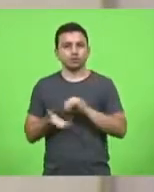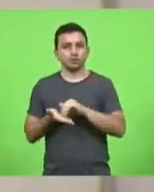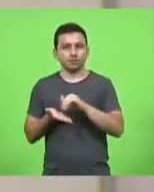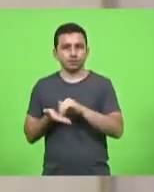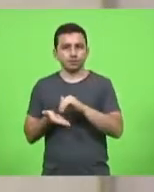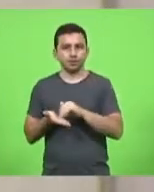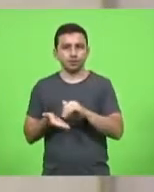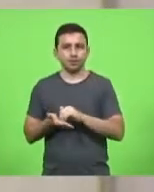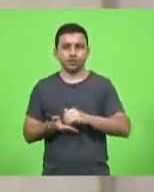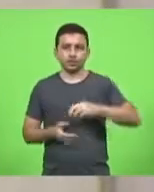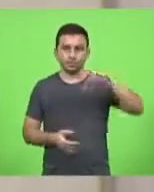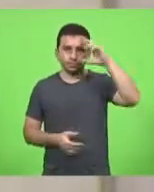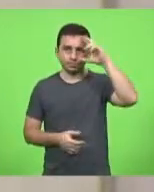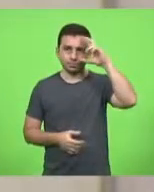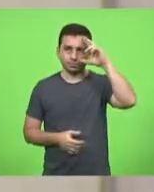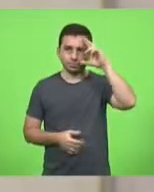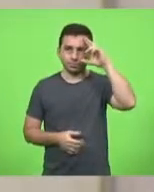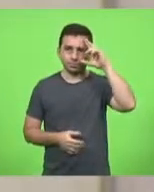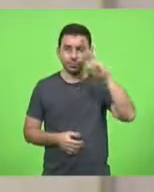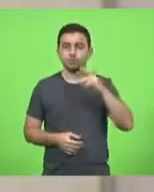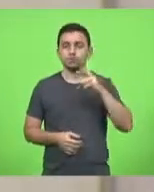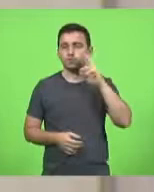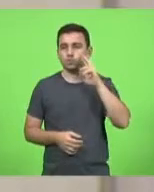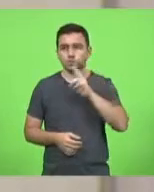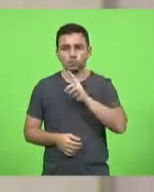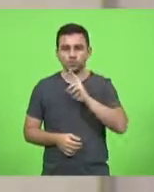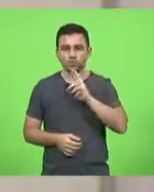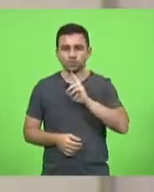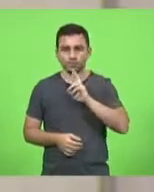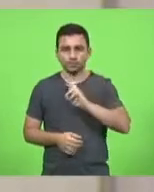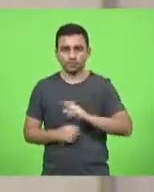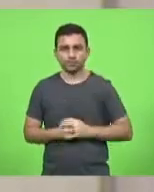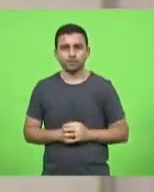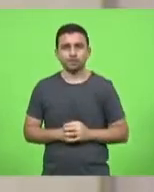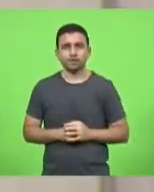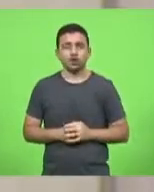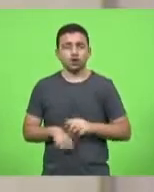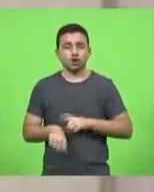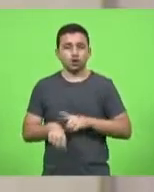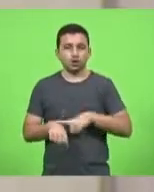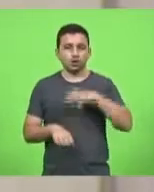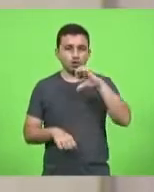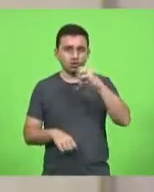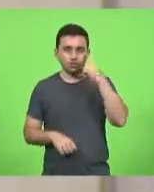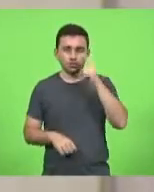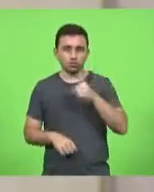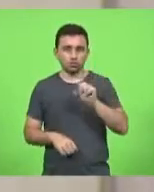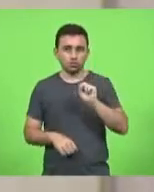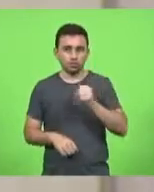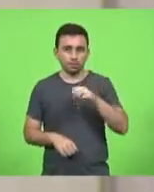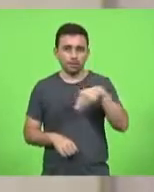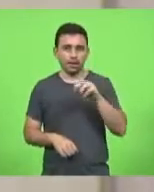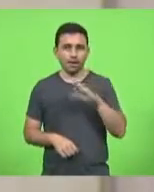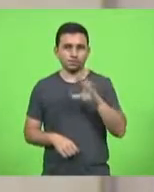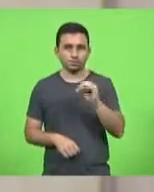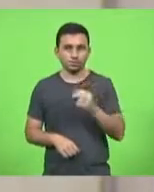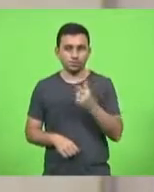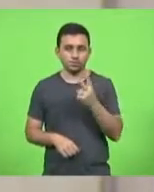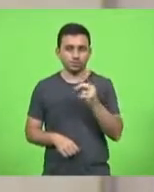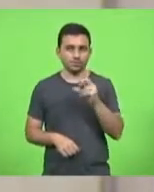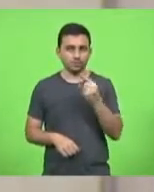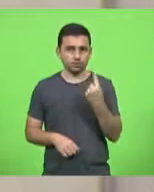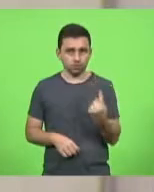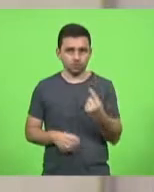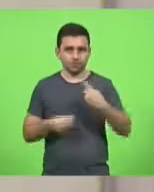deputado Ricardo Alba e Rodrigo Minotto. Às 9 horas do dia 18 do mês de março de 2021, nesta cidade